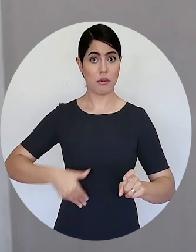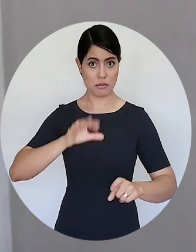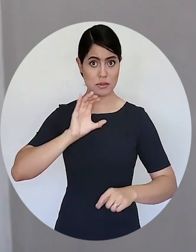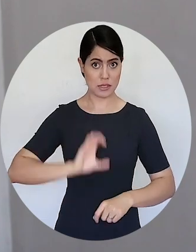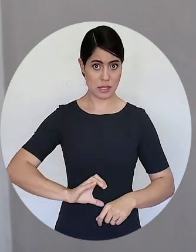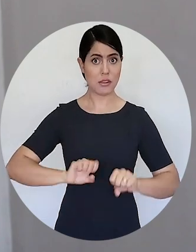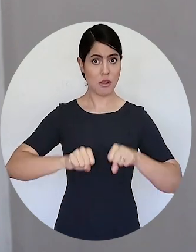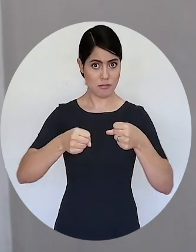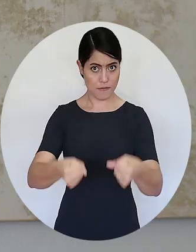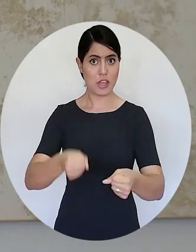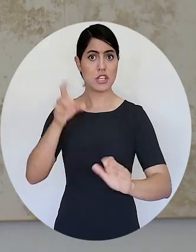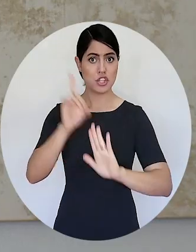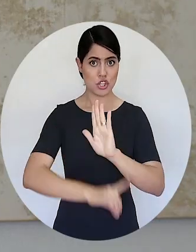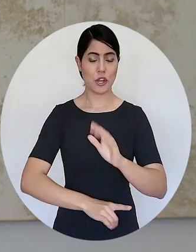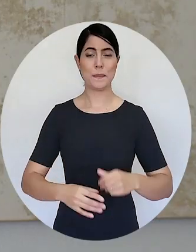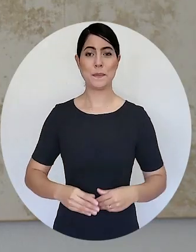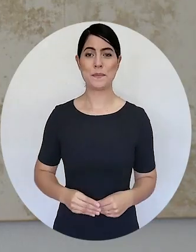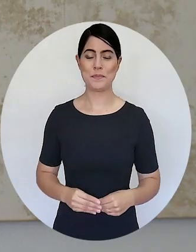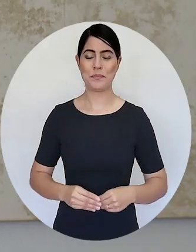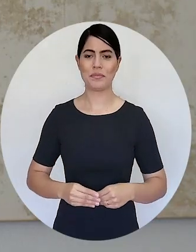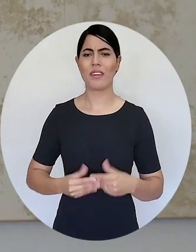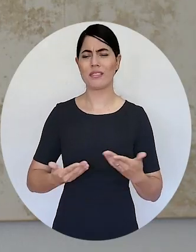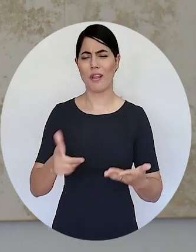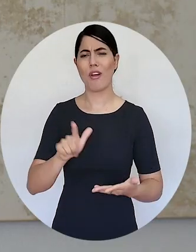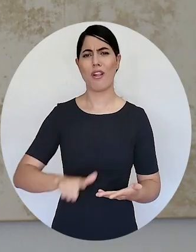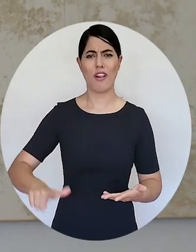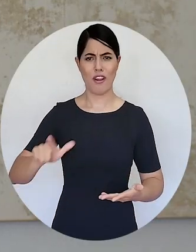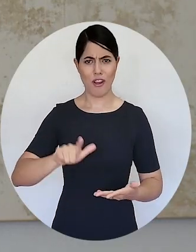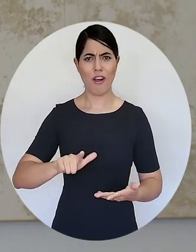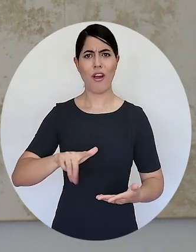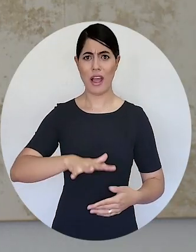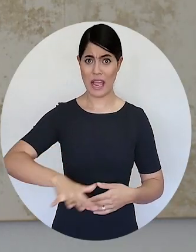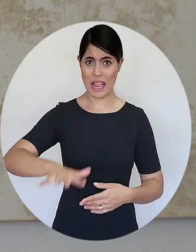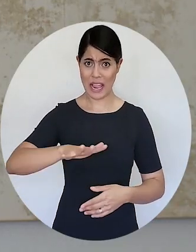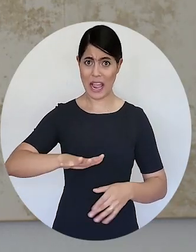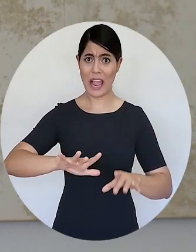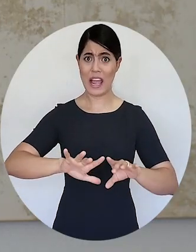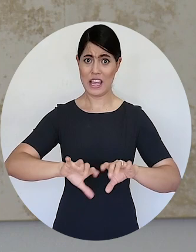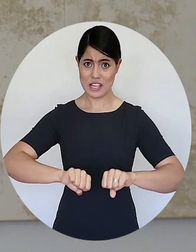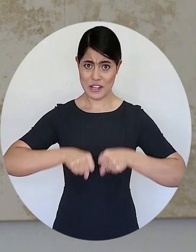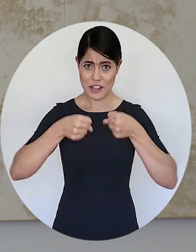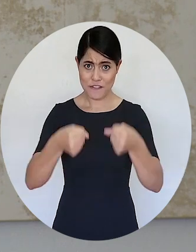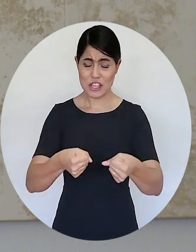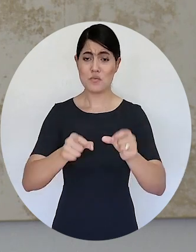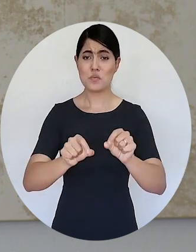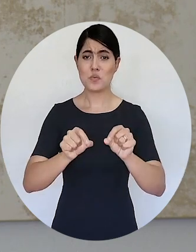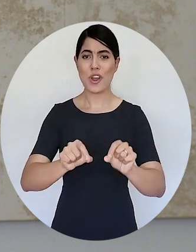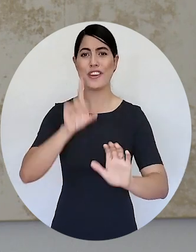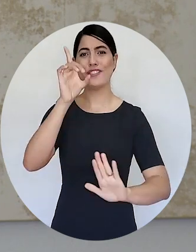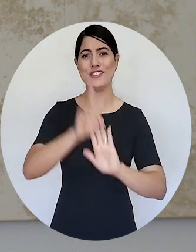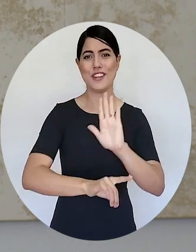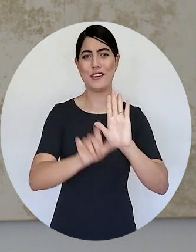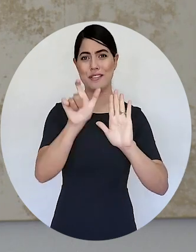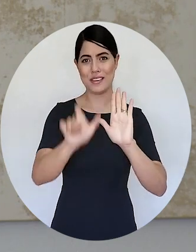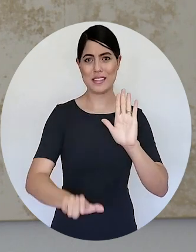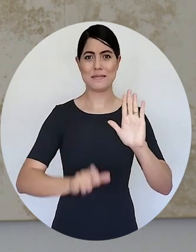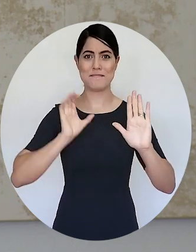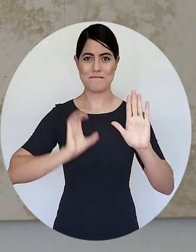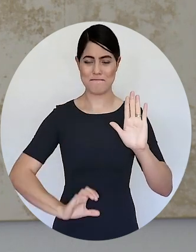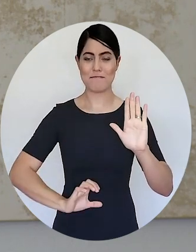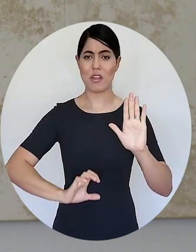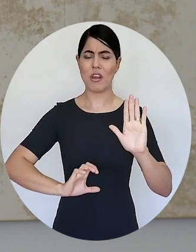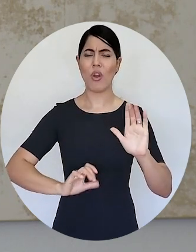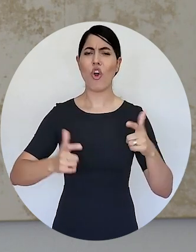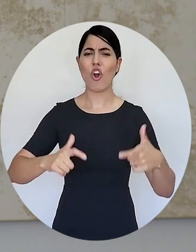direitos dos cidadãos. Um reforço, claro, à defesa do cidadão, principalmente nos municípios. A